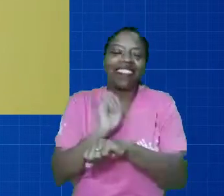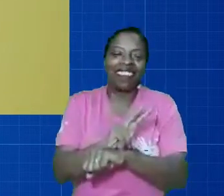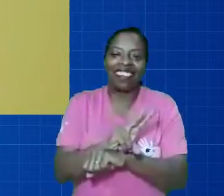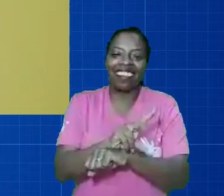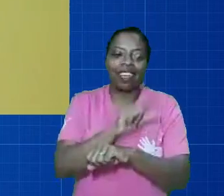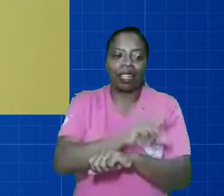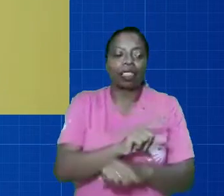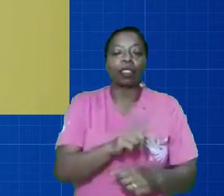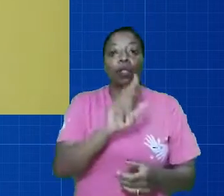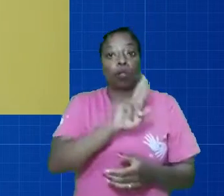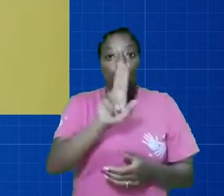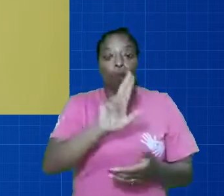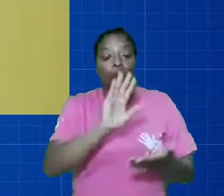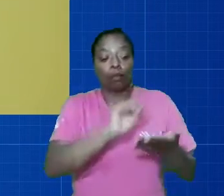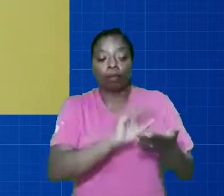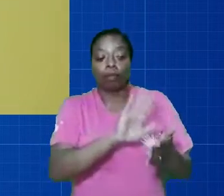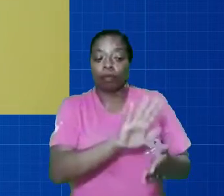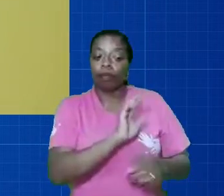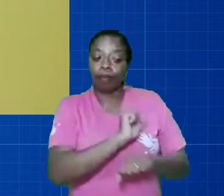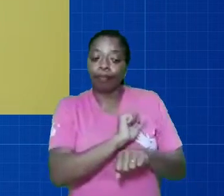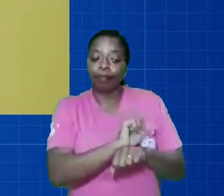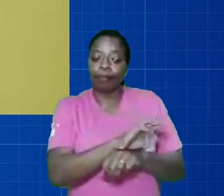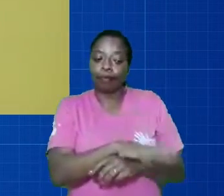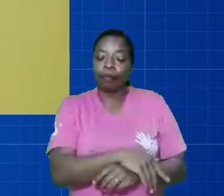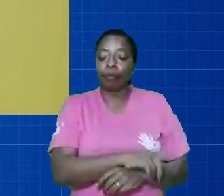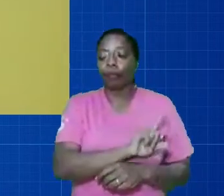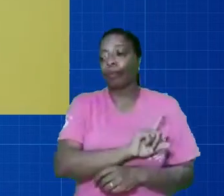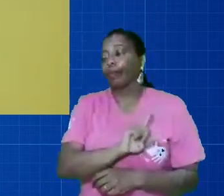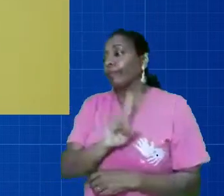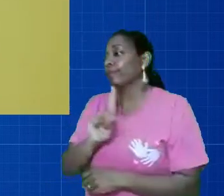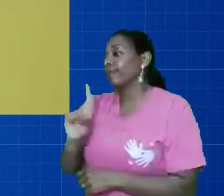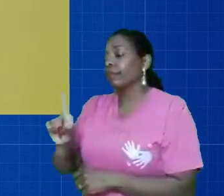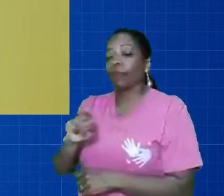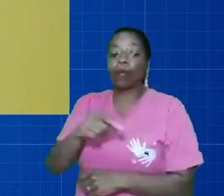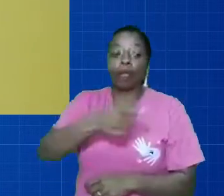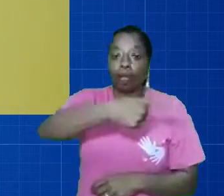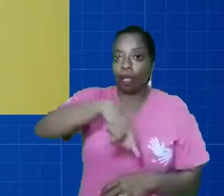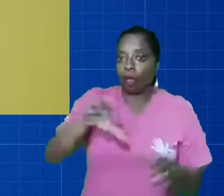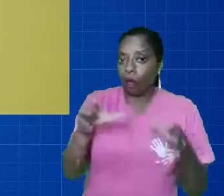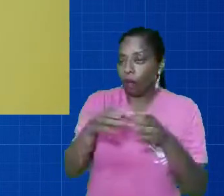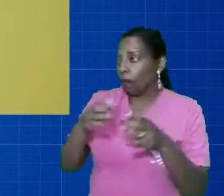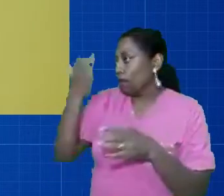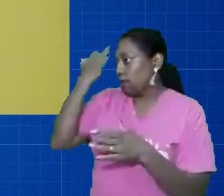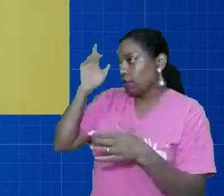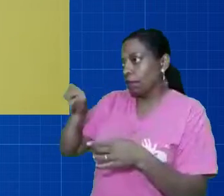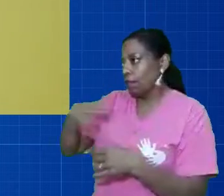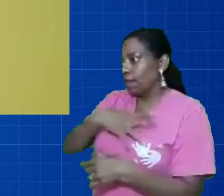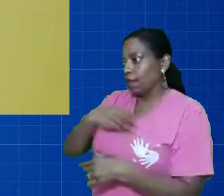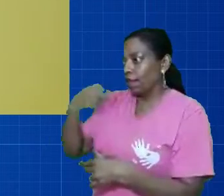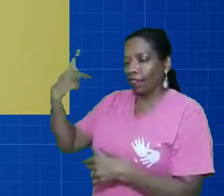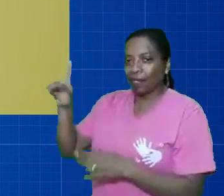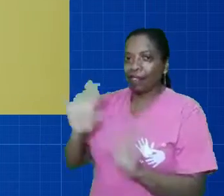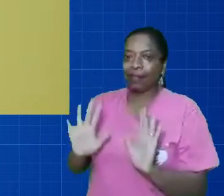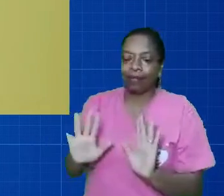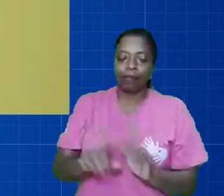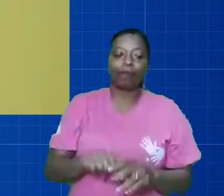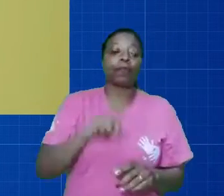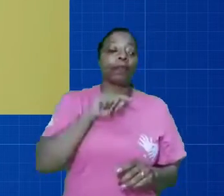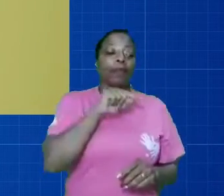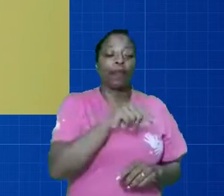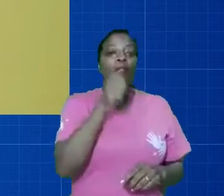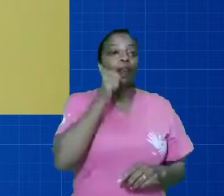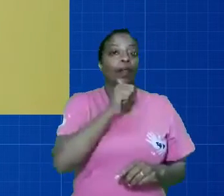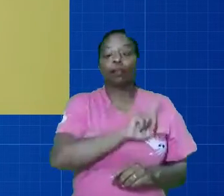espera, enfim, e a gente nem ficou sabendo que ela era a filha dele. E aí o comentário dela, né, depois para o pai dela foi o